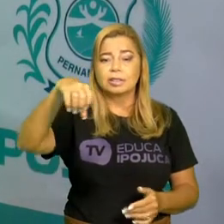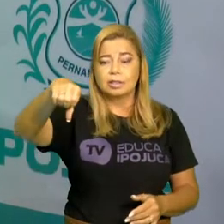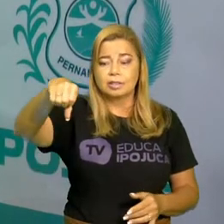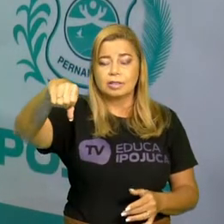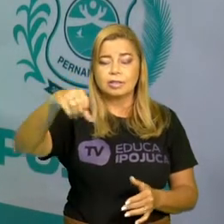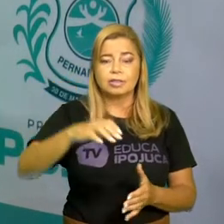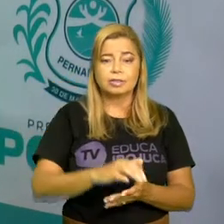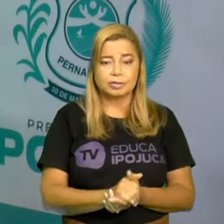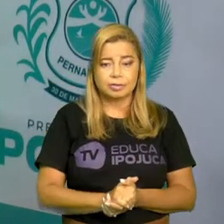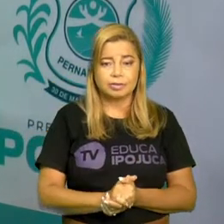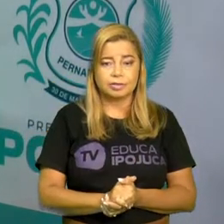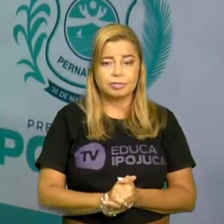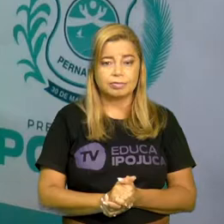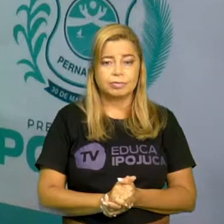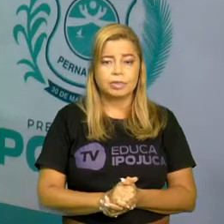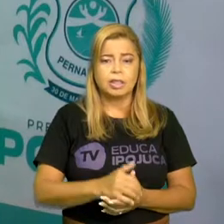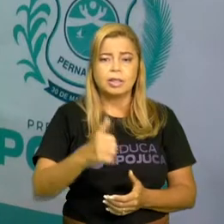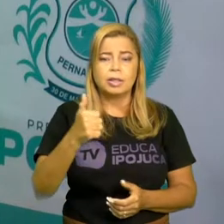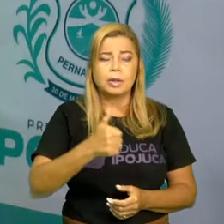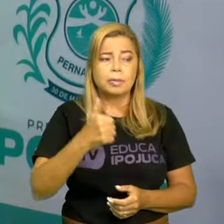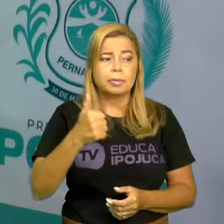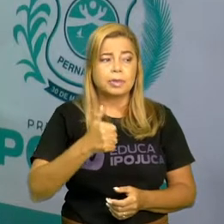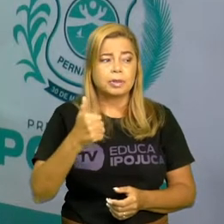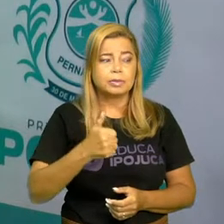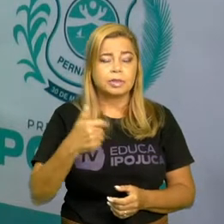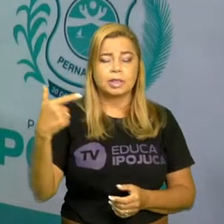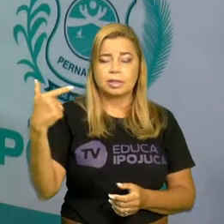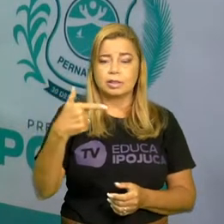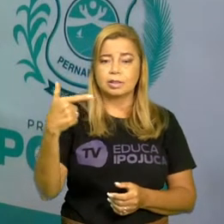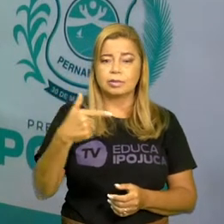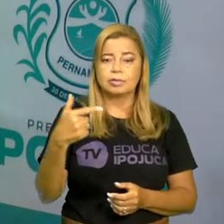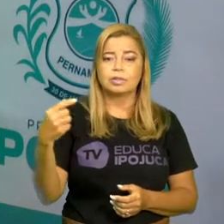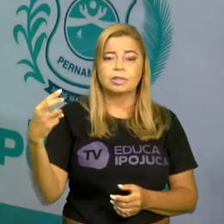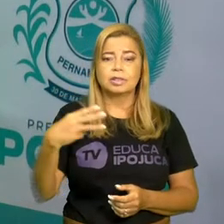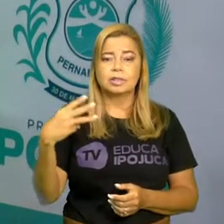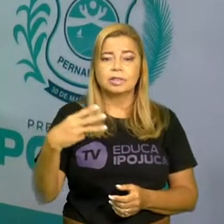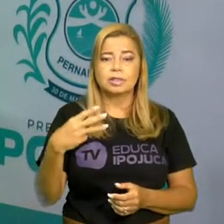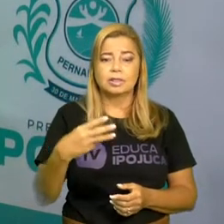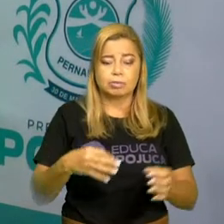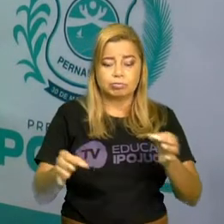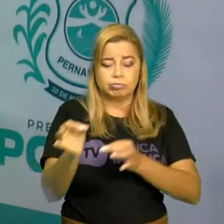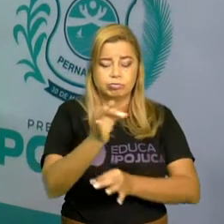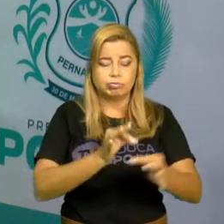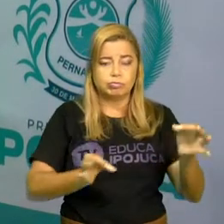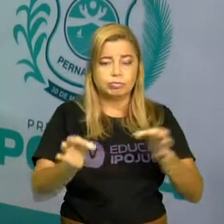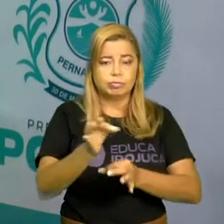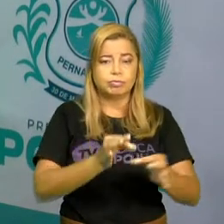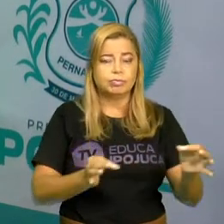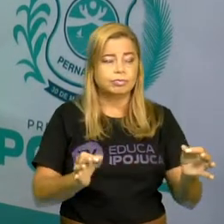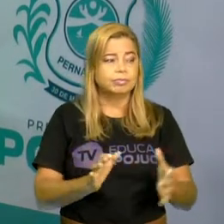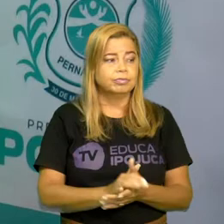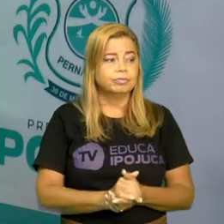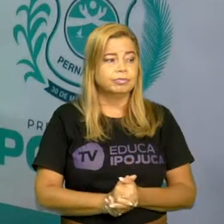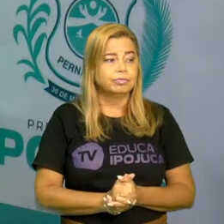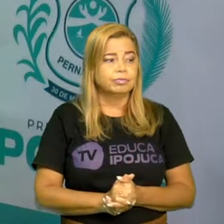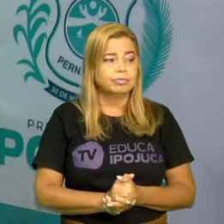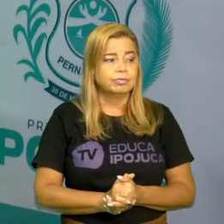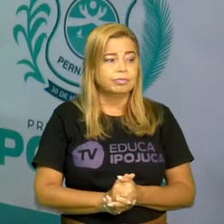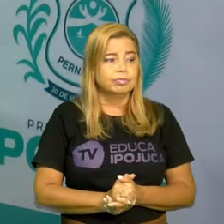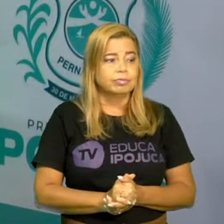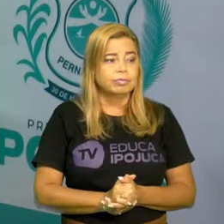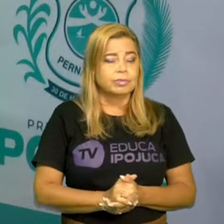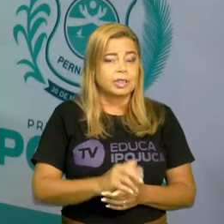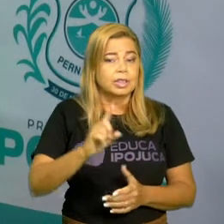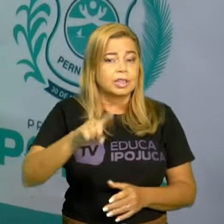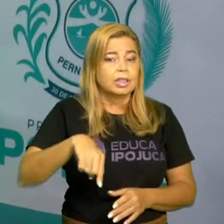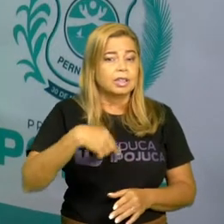789, que é a primeira, terceira, primeira, segunda e terceira ordem. Vamos para a nossa